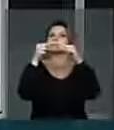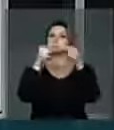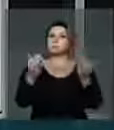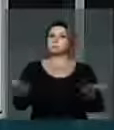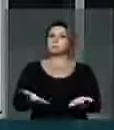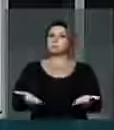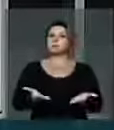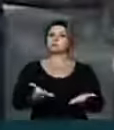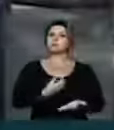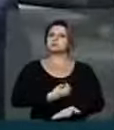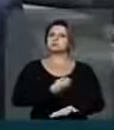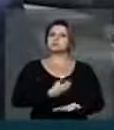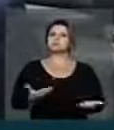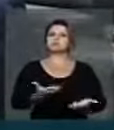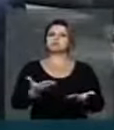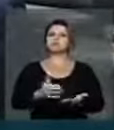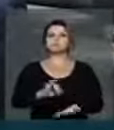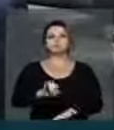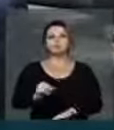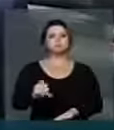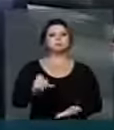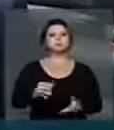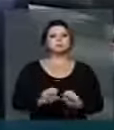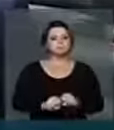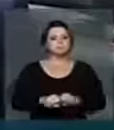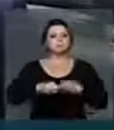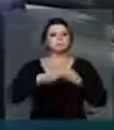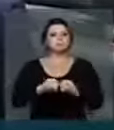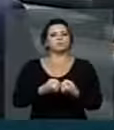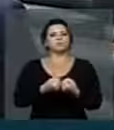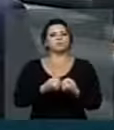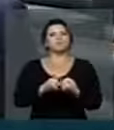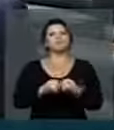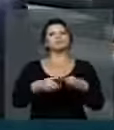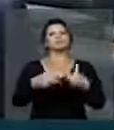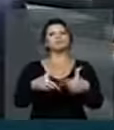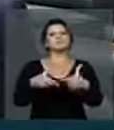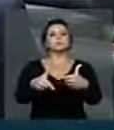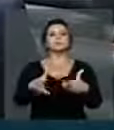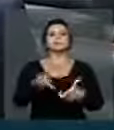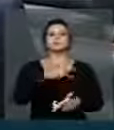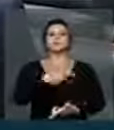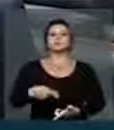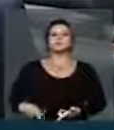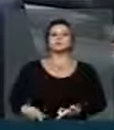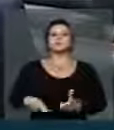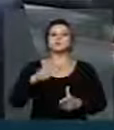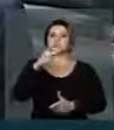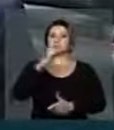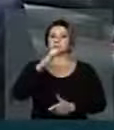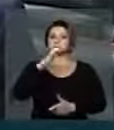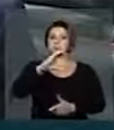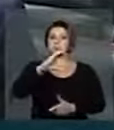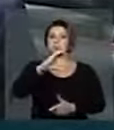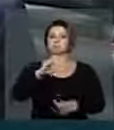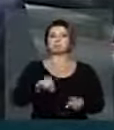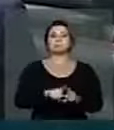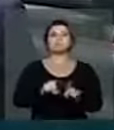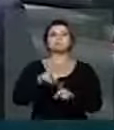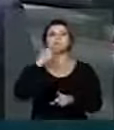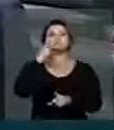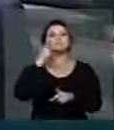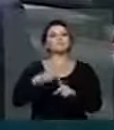oportuno, e destacar o empenho do nosso presidente de fazer com que a PEC, que trata do orçamento impositivo,